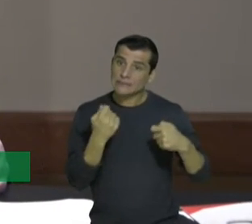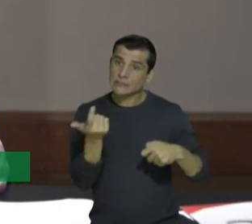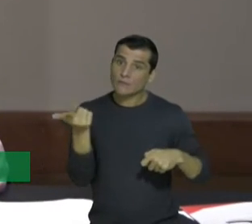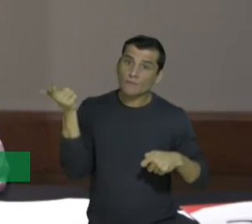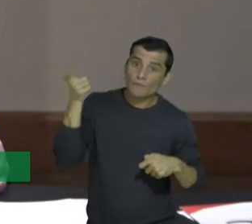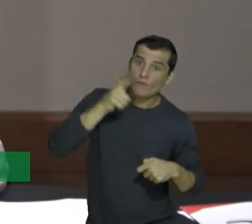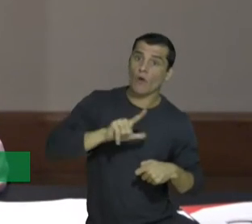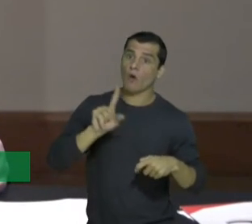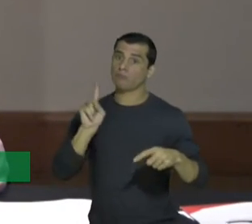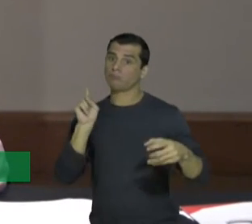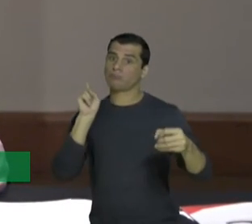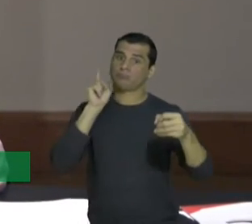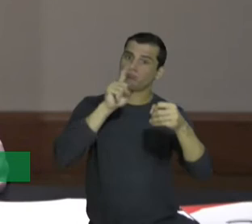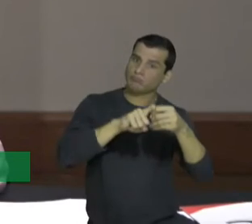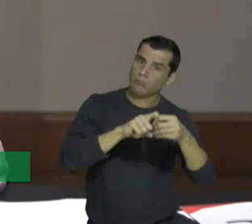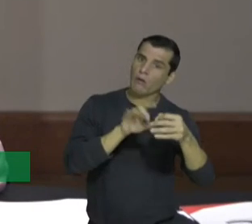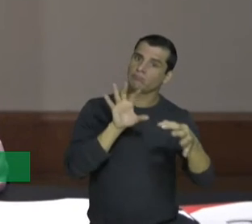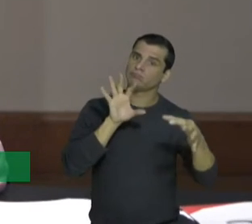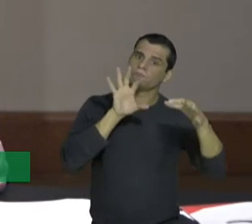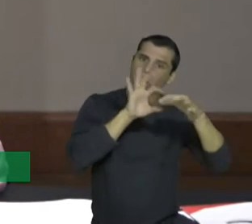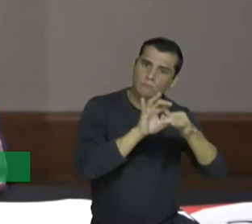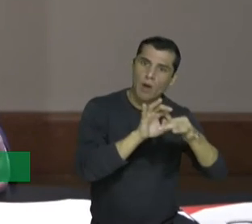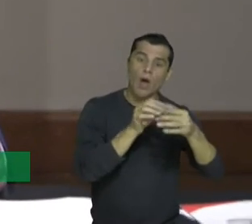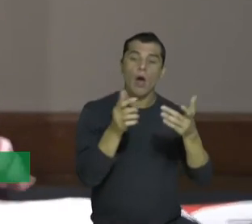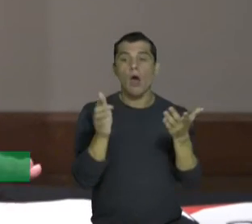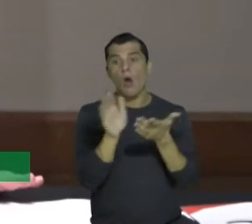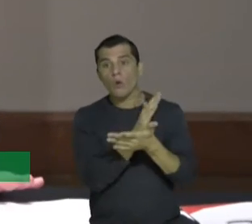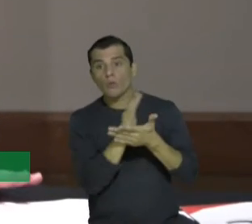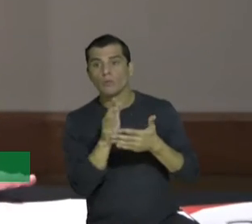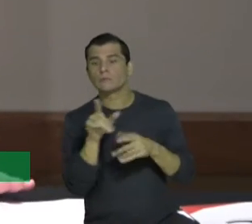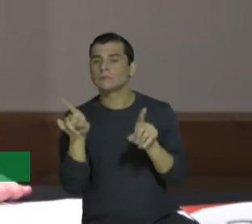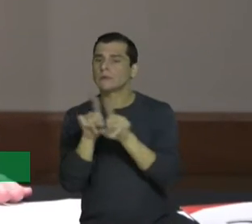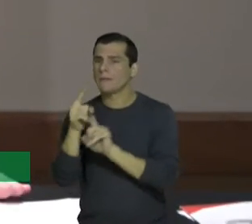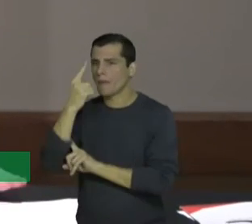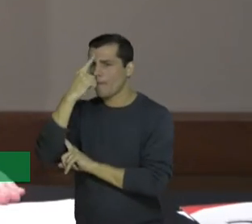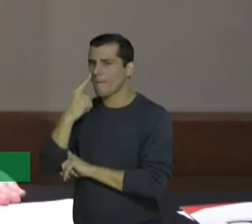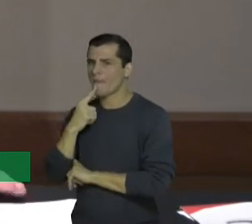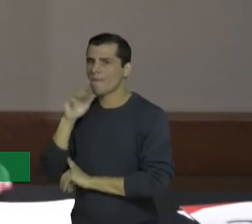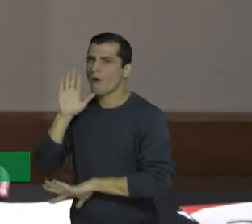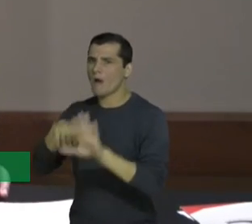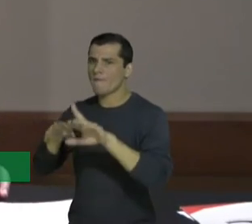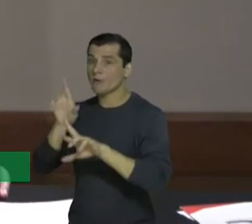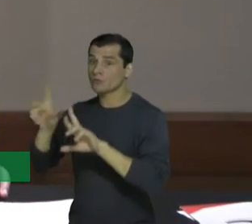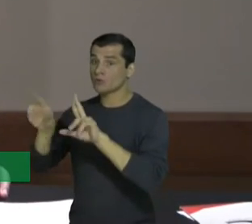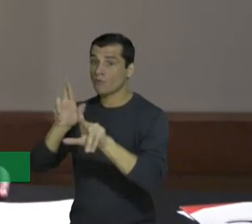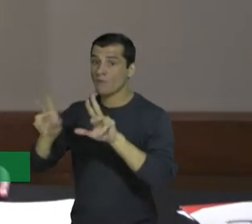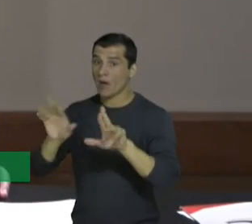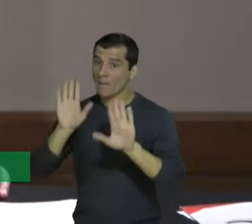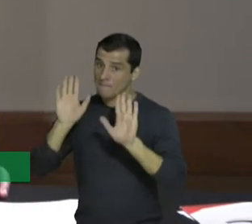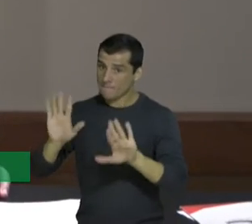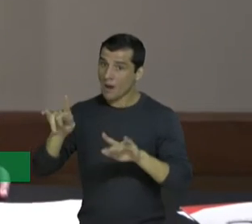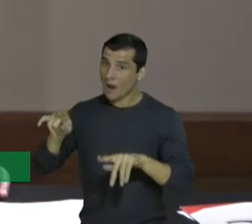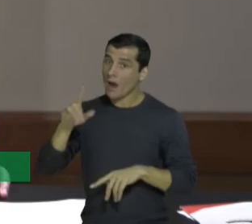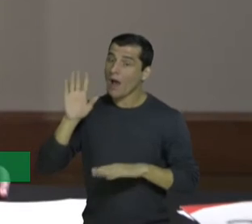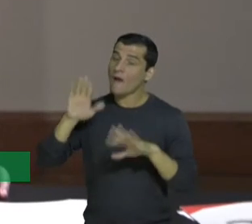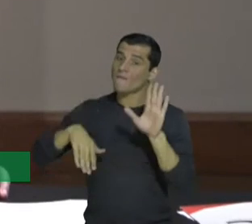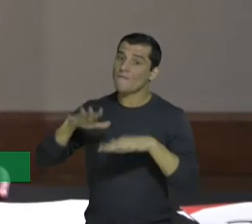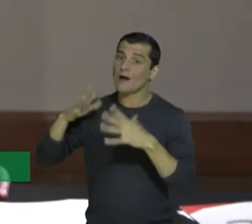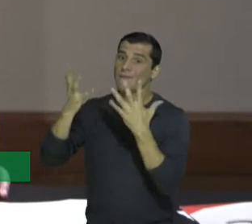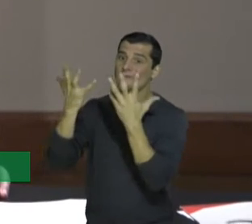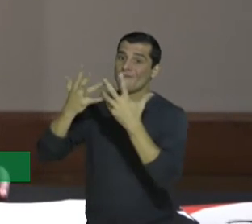temos perfis e padrões distintos Mas isso pode funcionar bem novamente eh